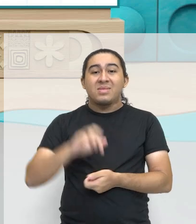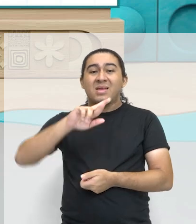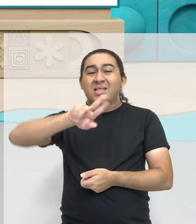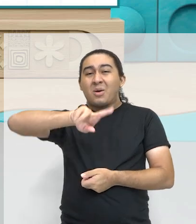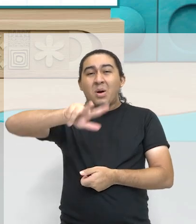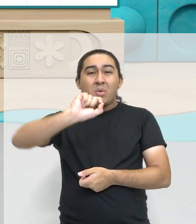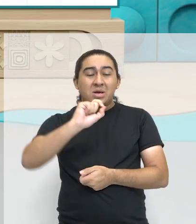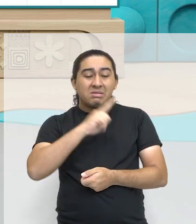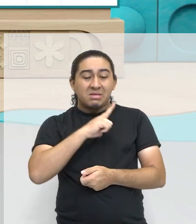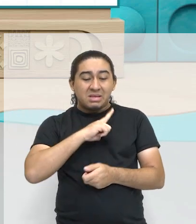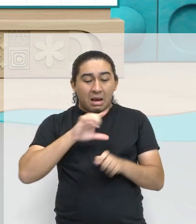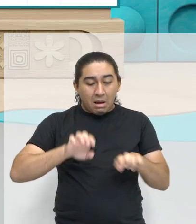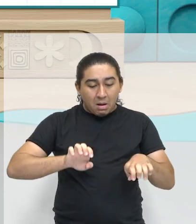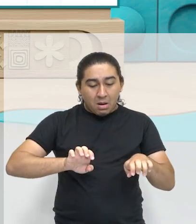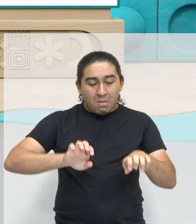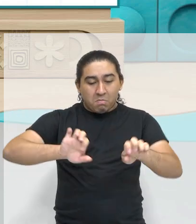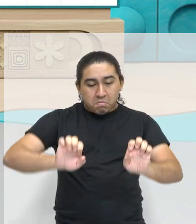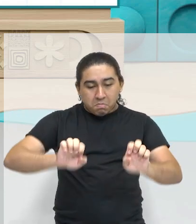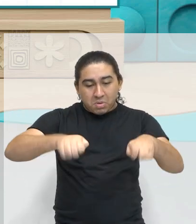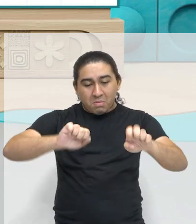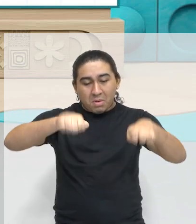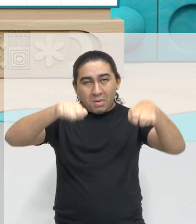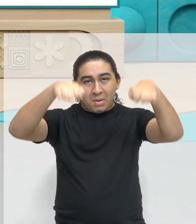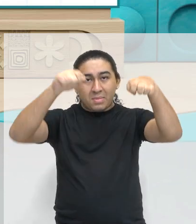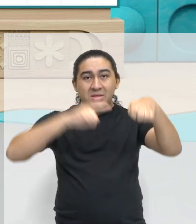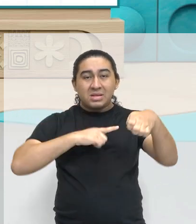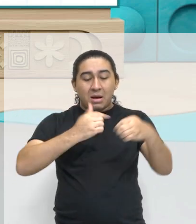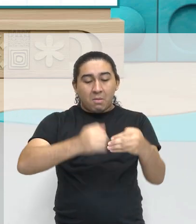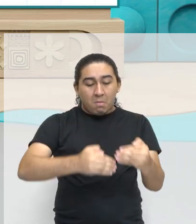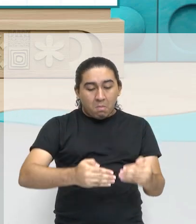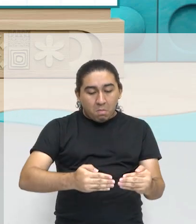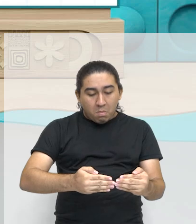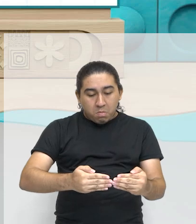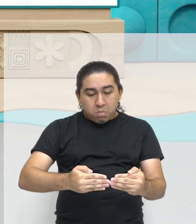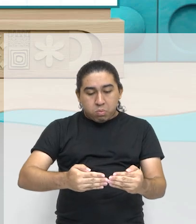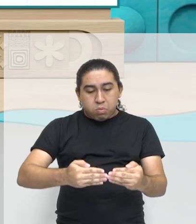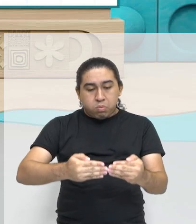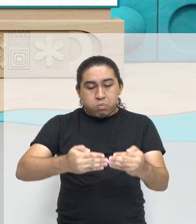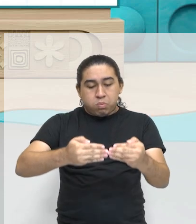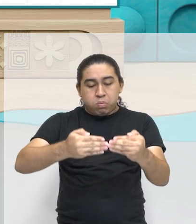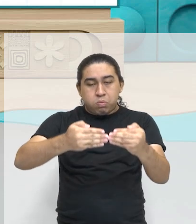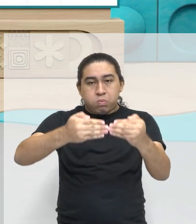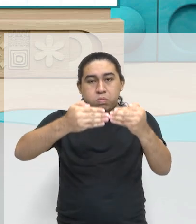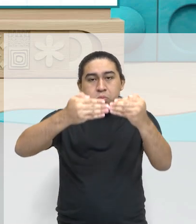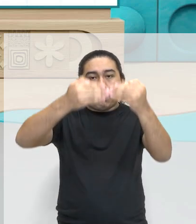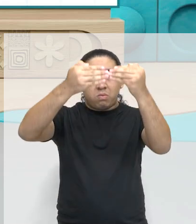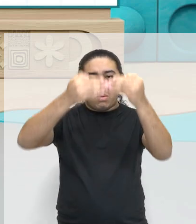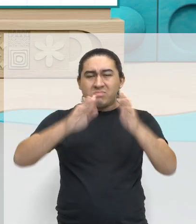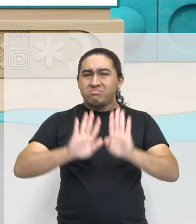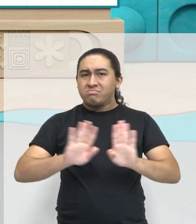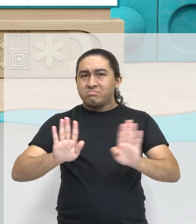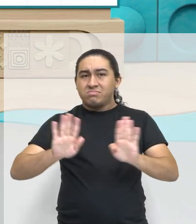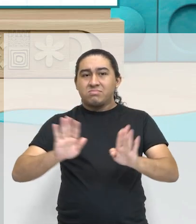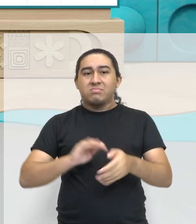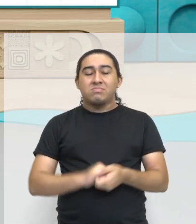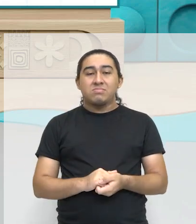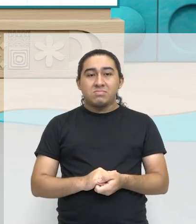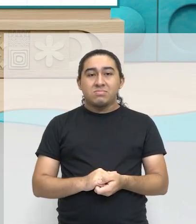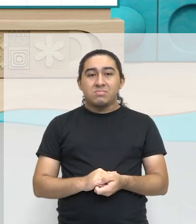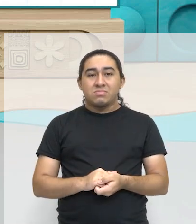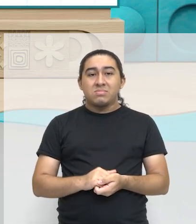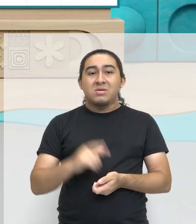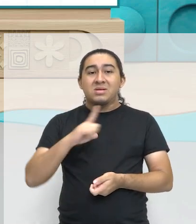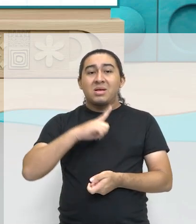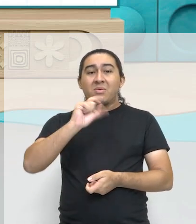boca do Teatro Amazonas, ele tem uma particularidade. Ele não é dobrado, ele não vai ser enrolado